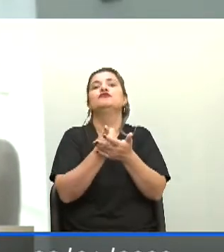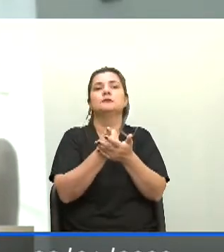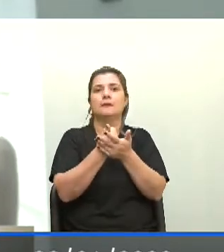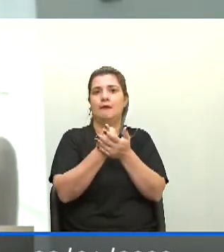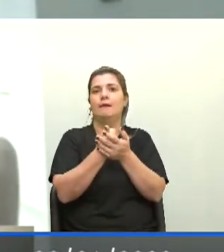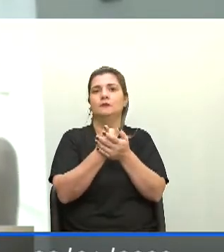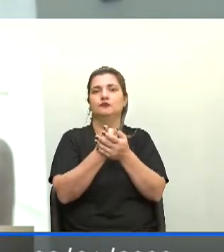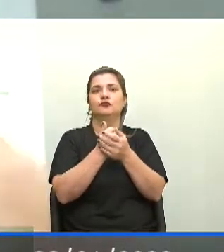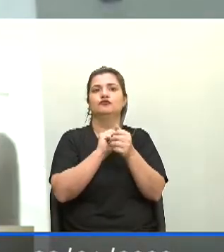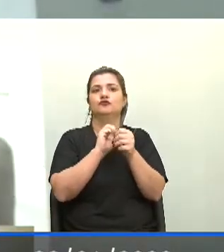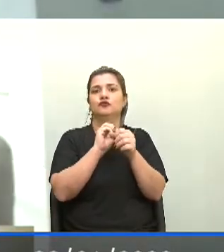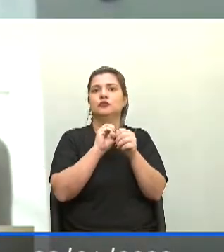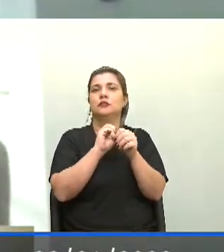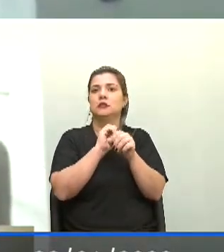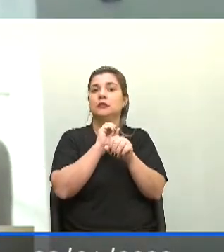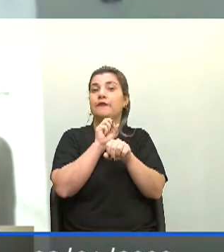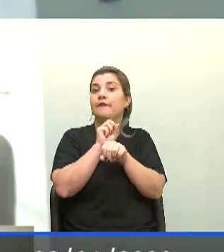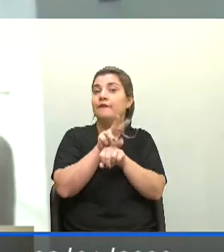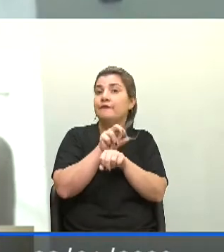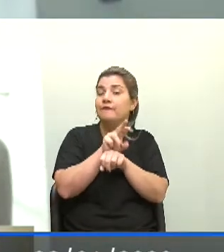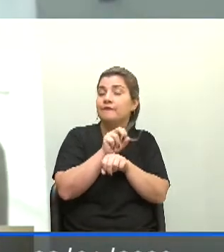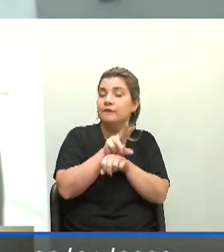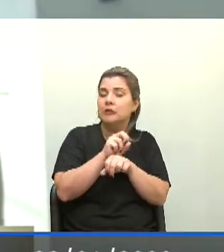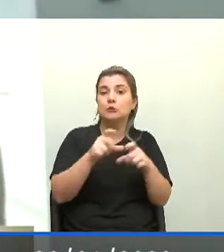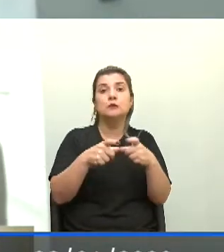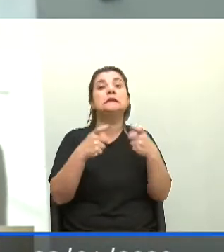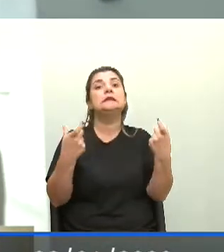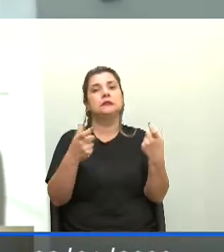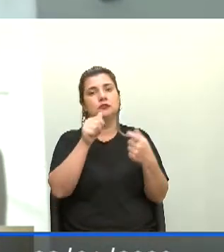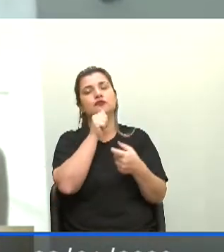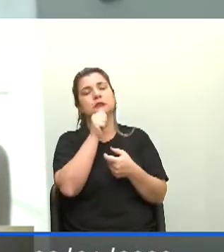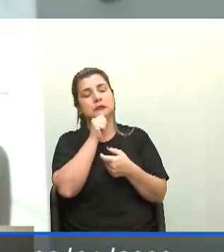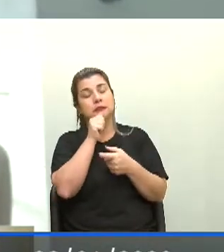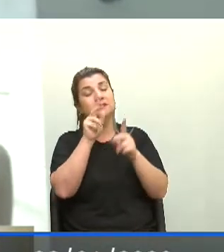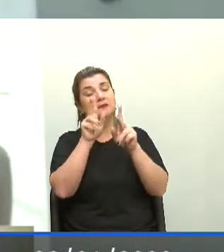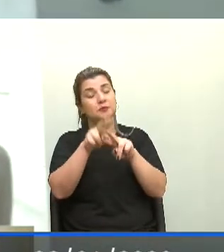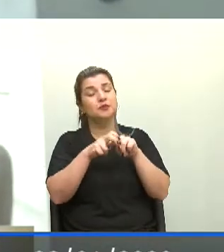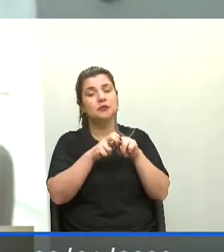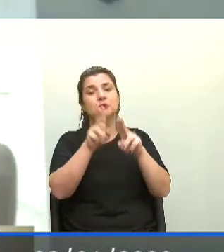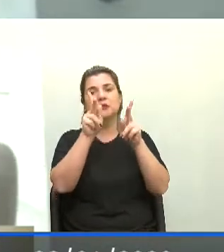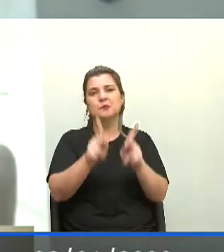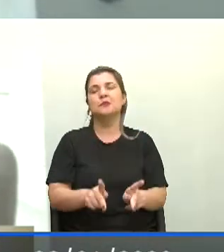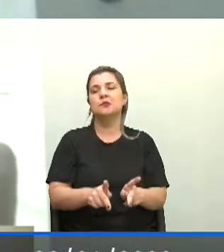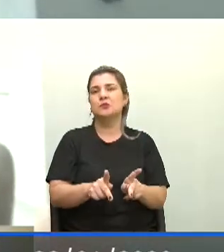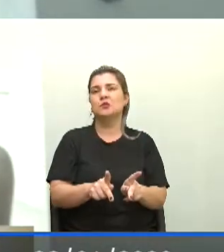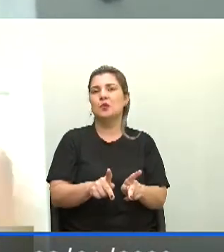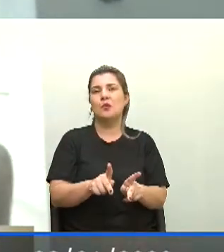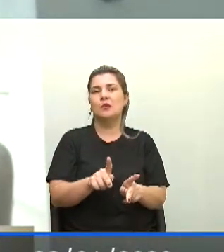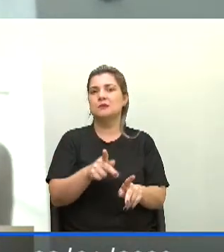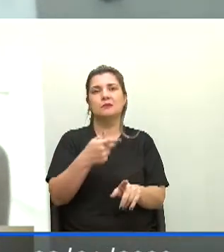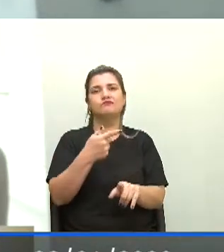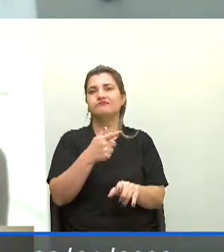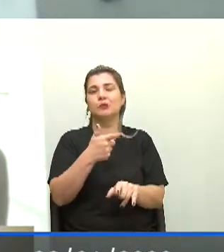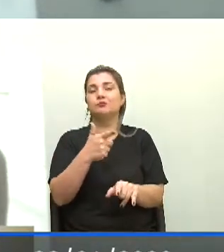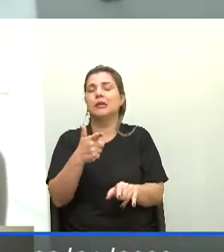dia, e aí essas pessoas elas tendem a relaxar mais. Né? Então, tu tem que estar sempre,